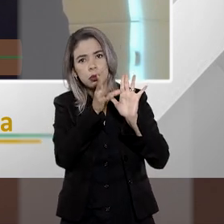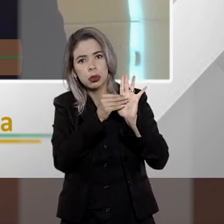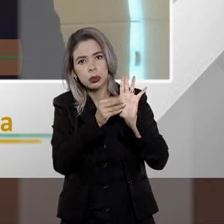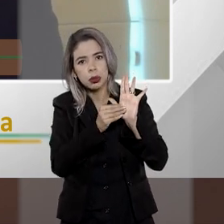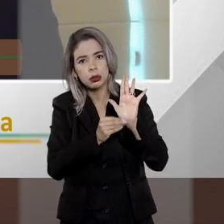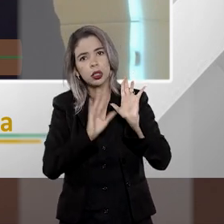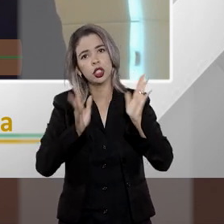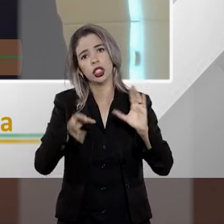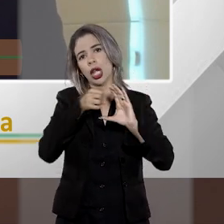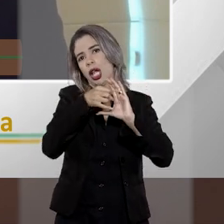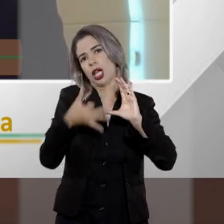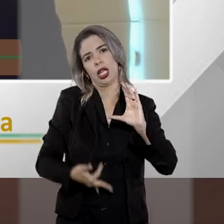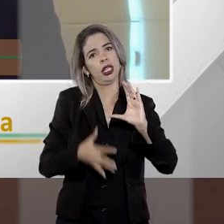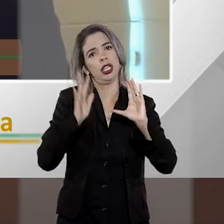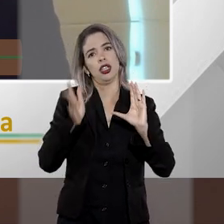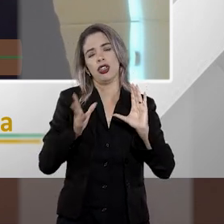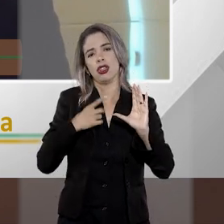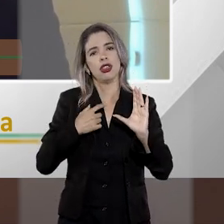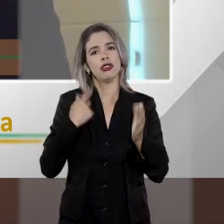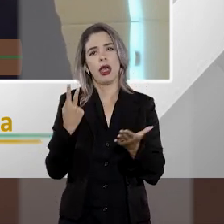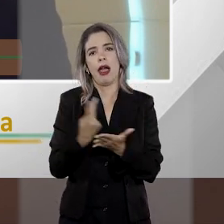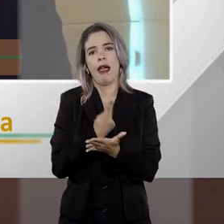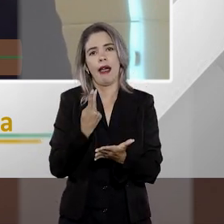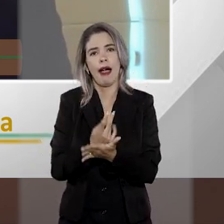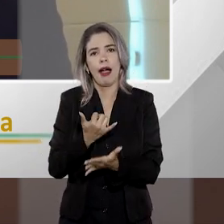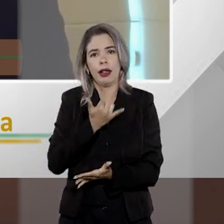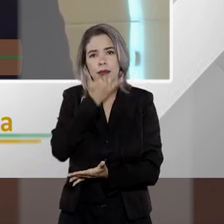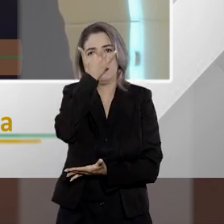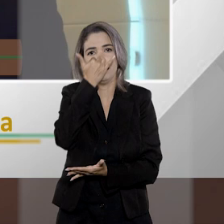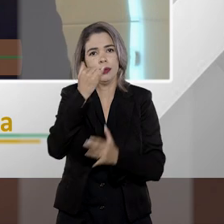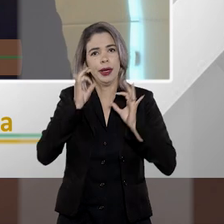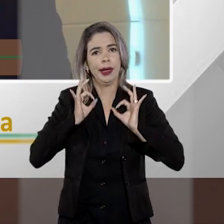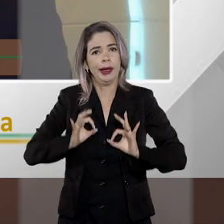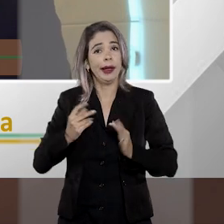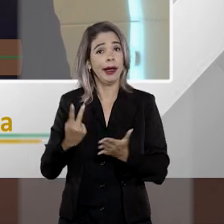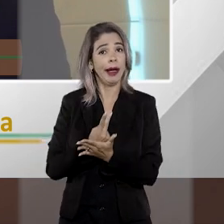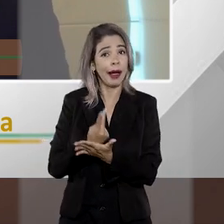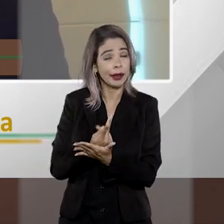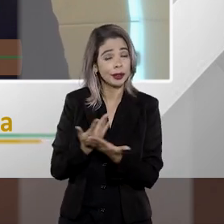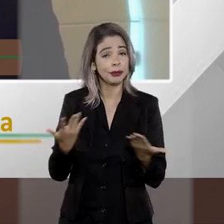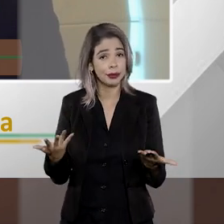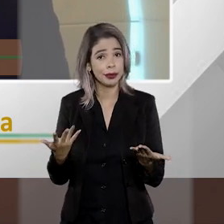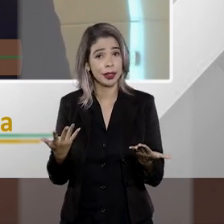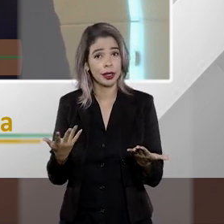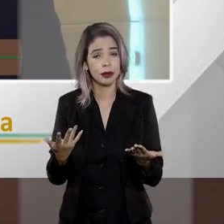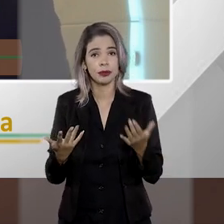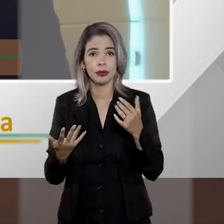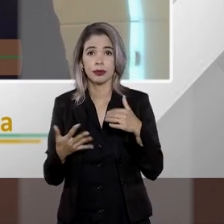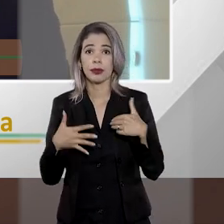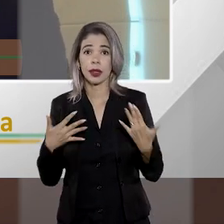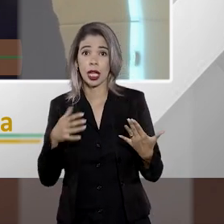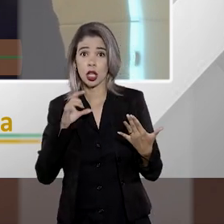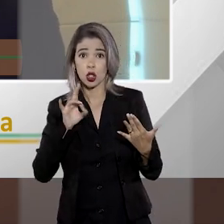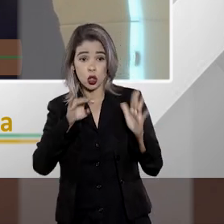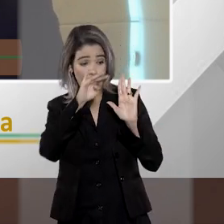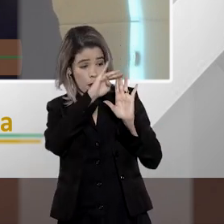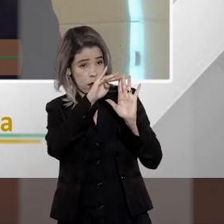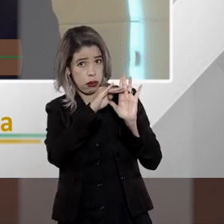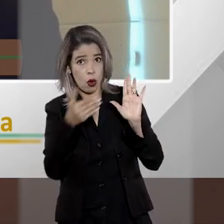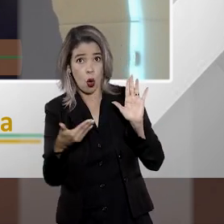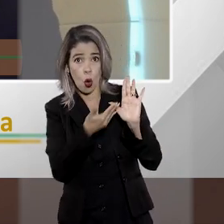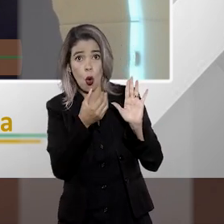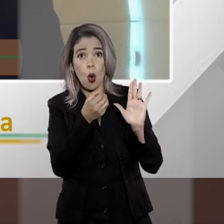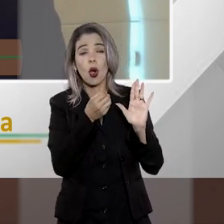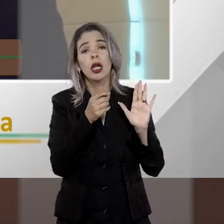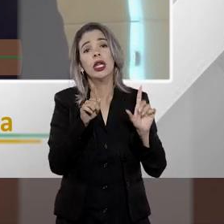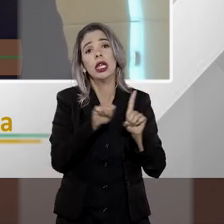configurar a falta grave. Se a gente entende que o rol é exemplificativo, ou seja, não apenas esse rol específico,